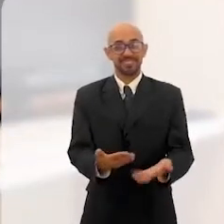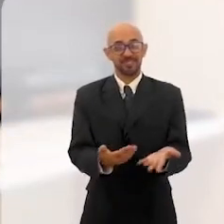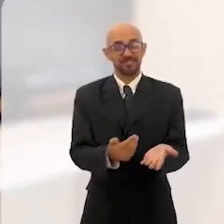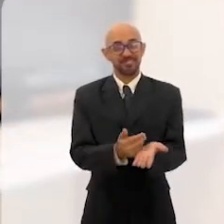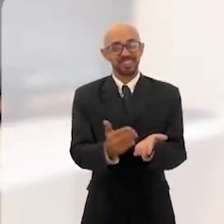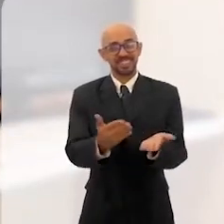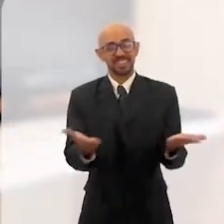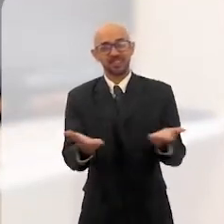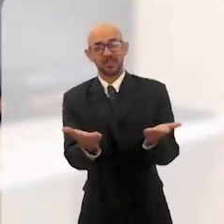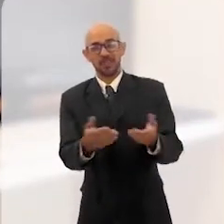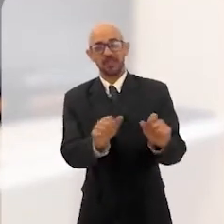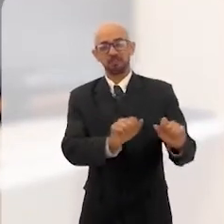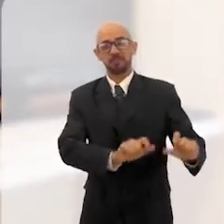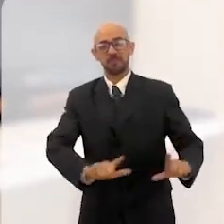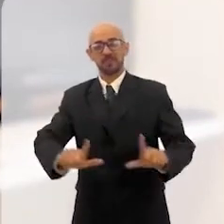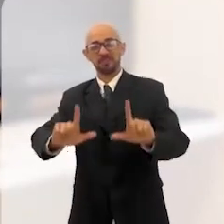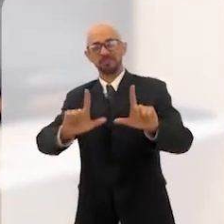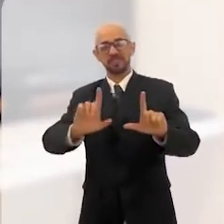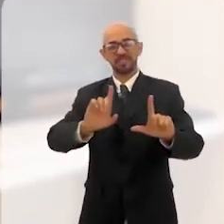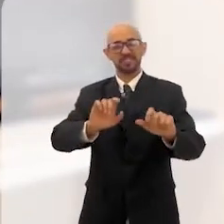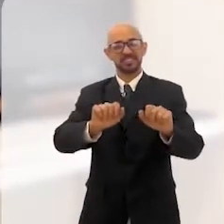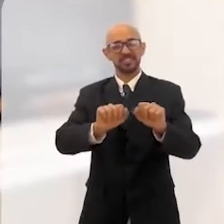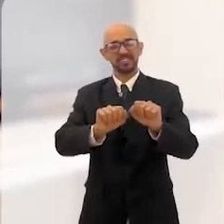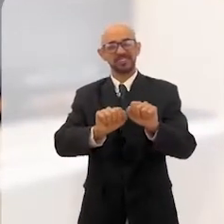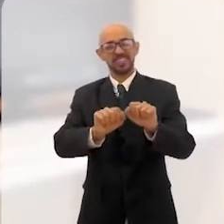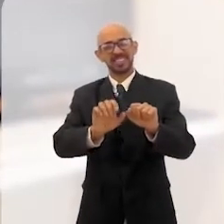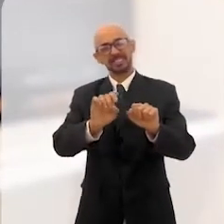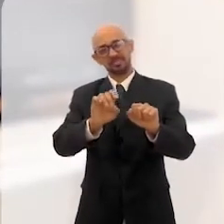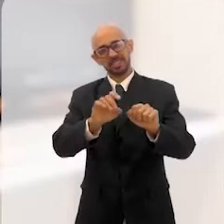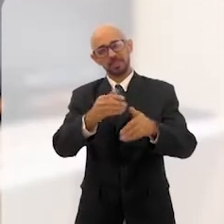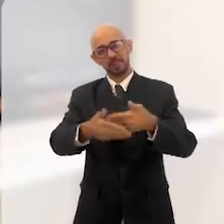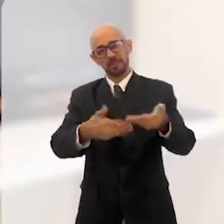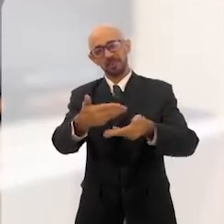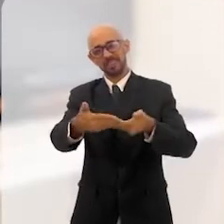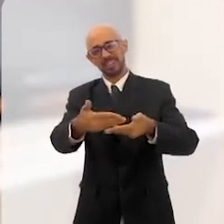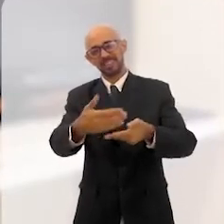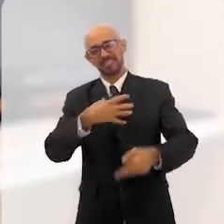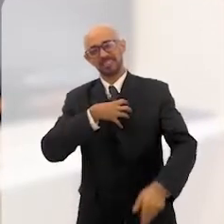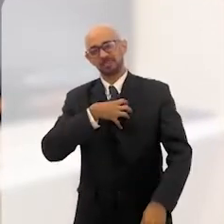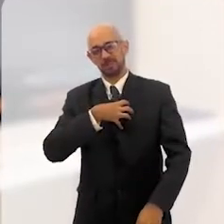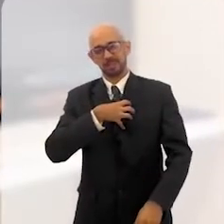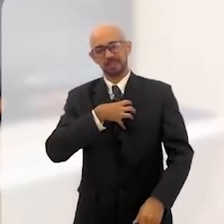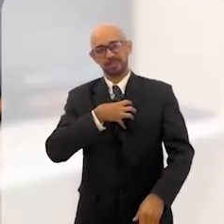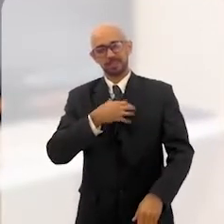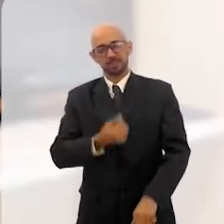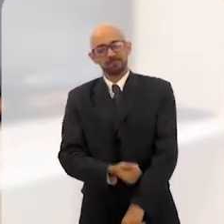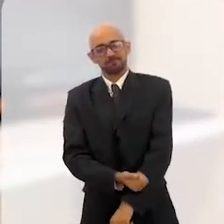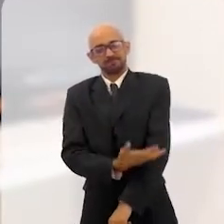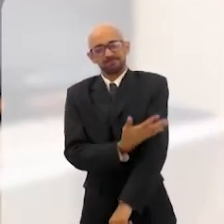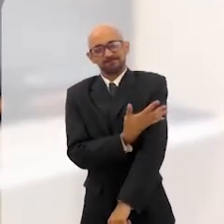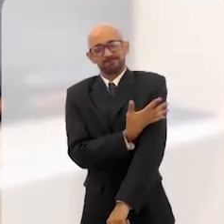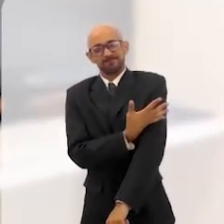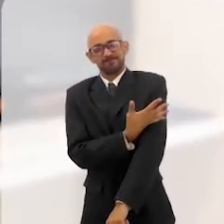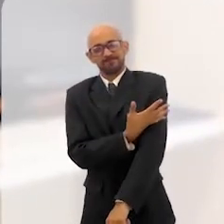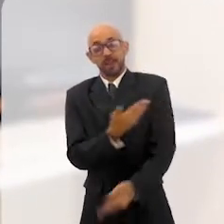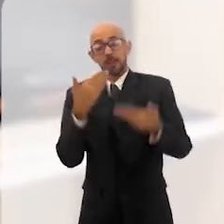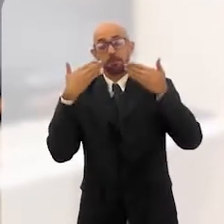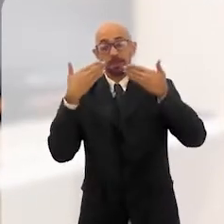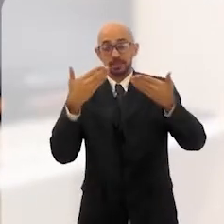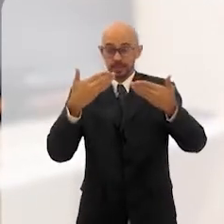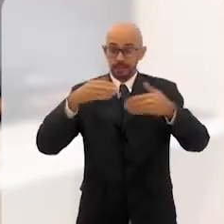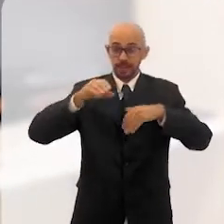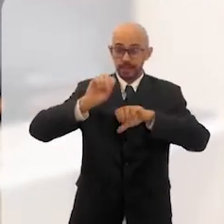Gente, está começando o programa feito especialmente para compartilhar sentimentos, inspirar,